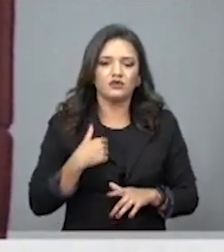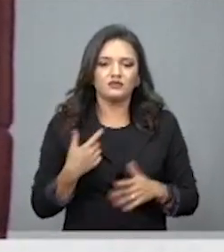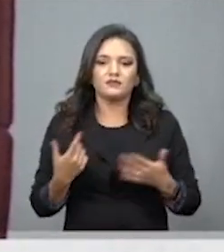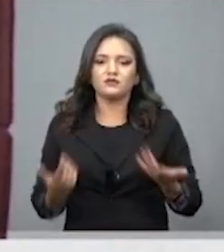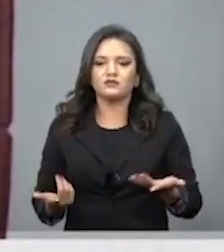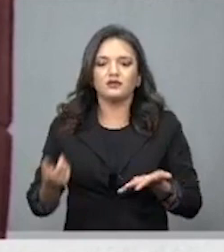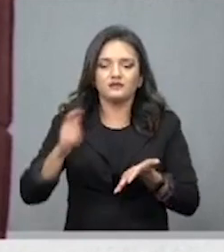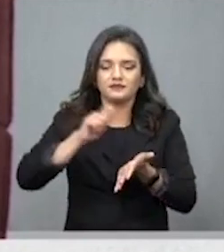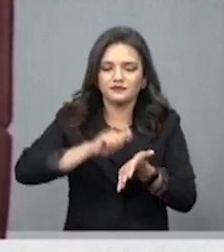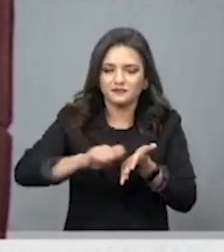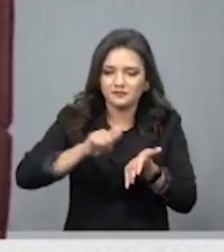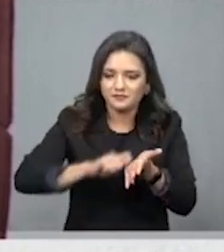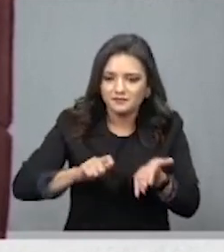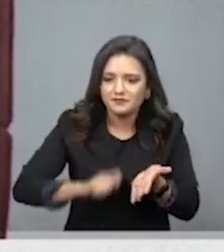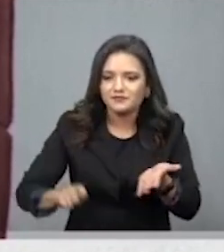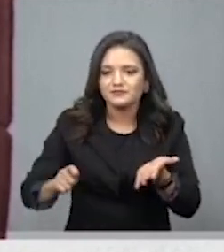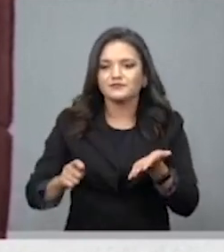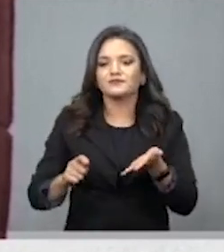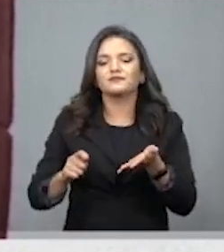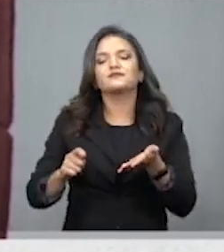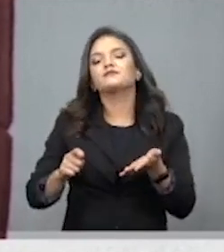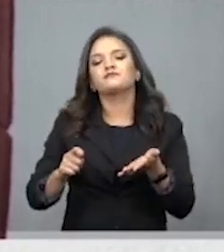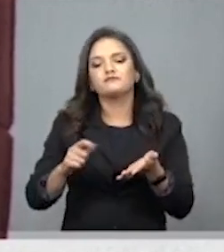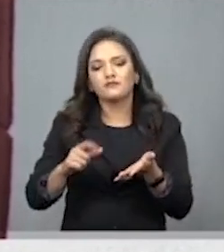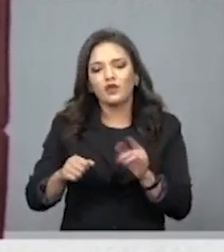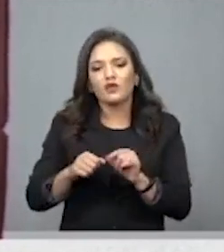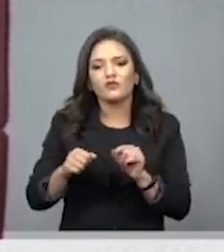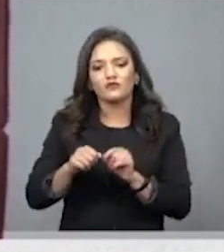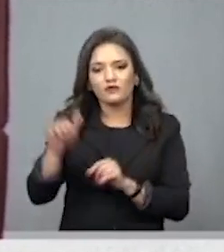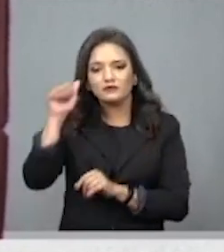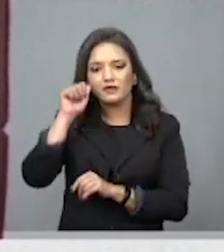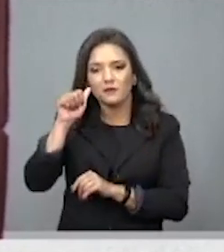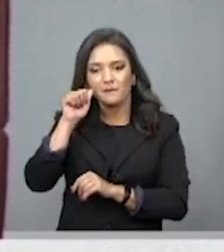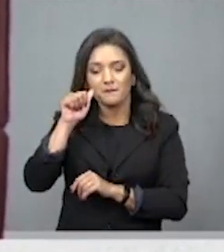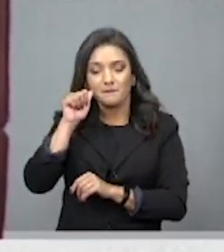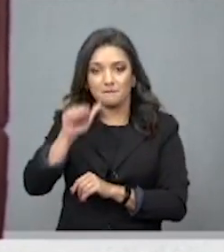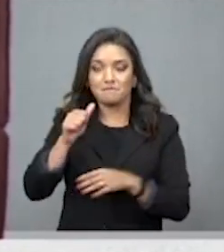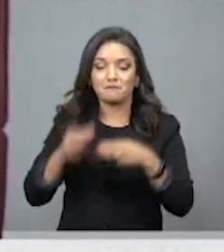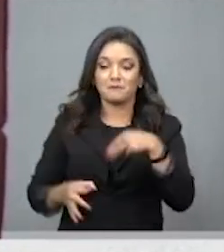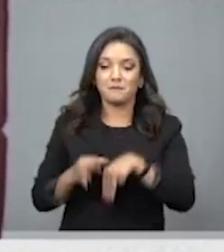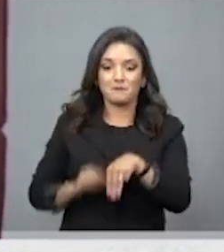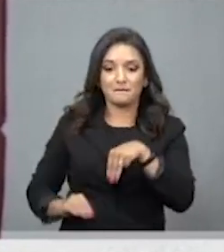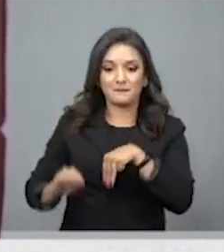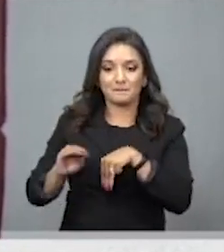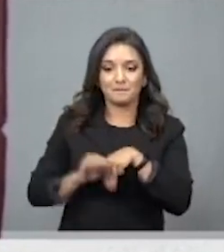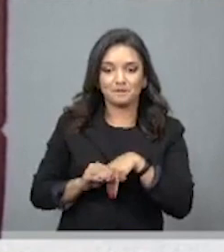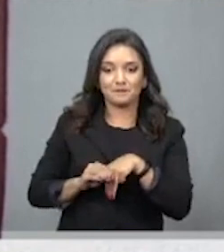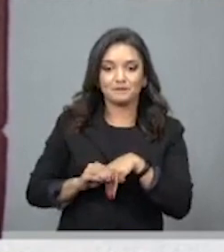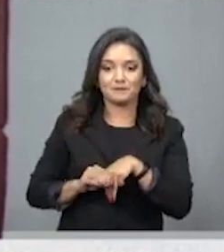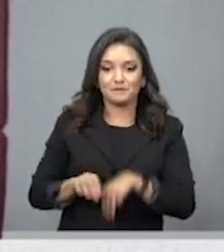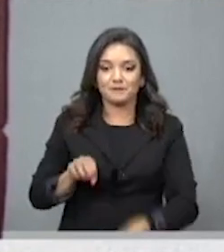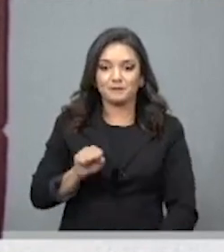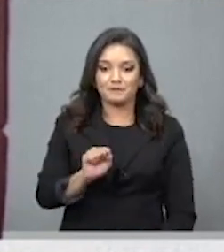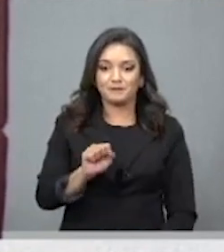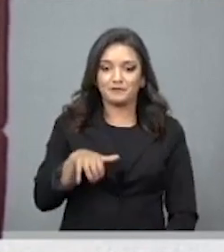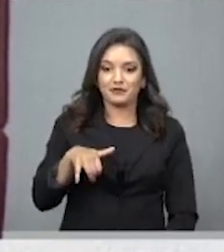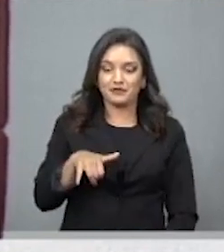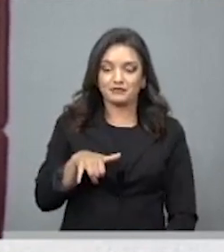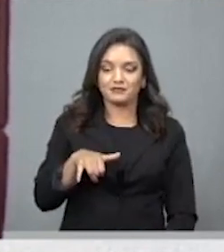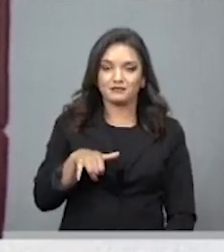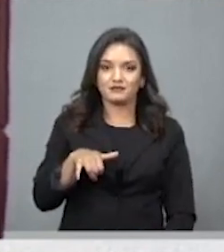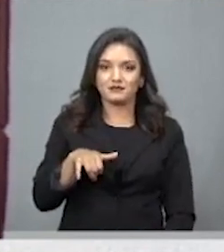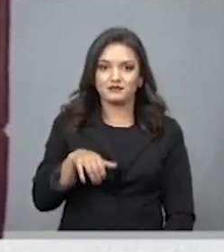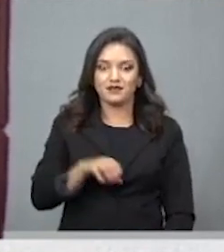que a nossa Ministro exibir que essa guri e havia é chegado